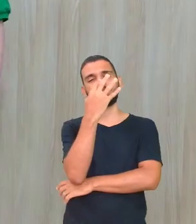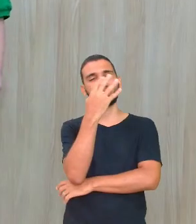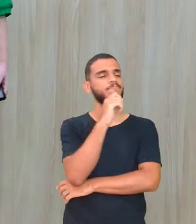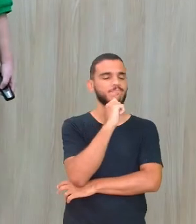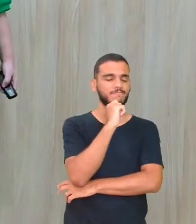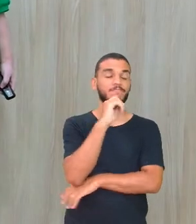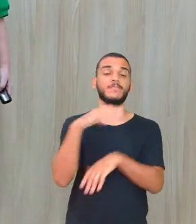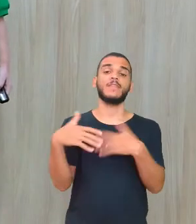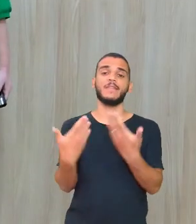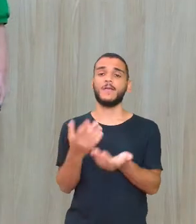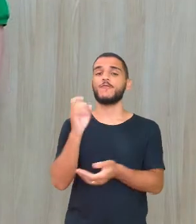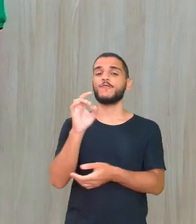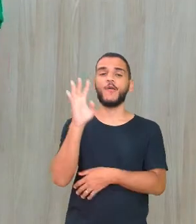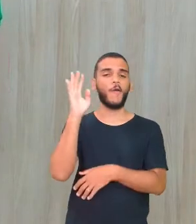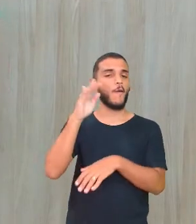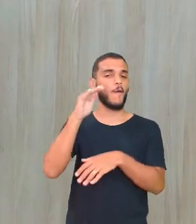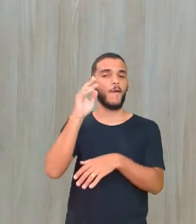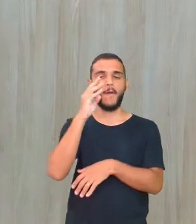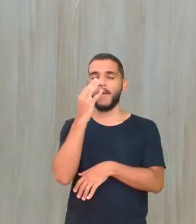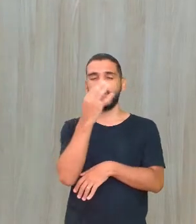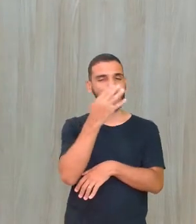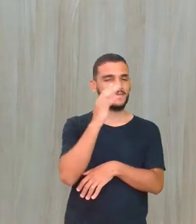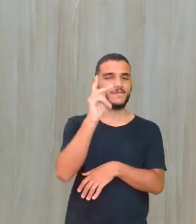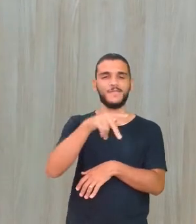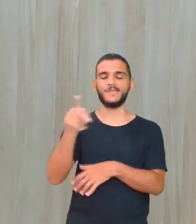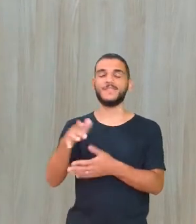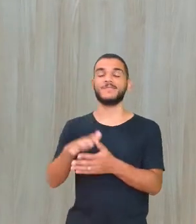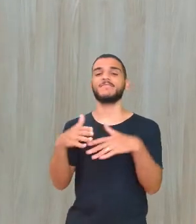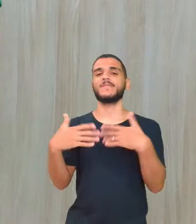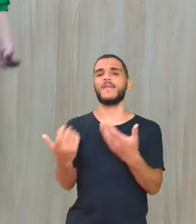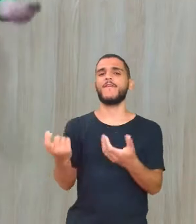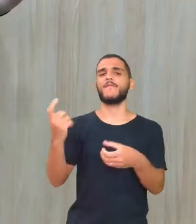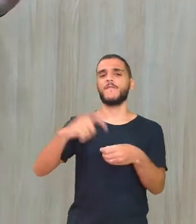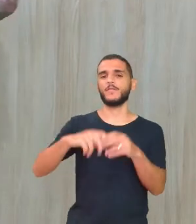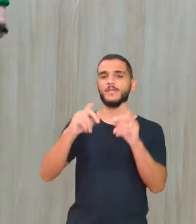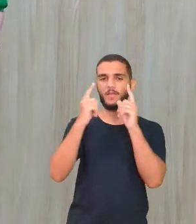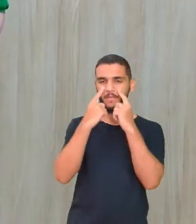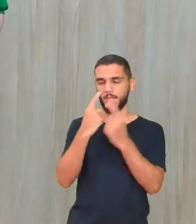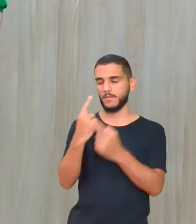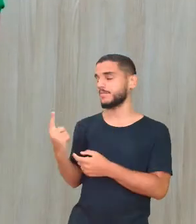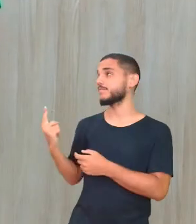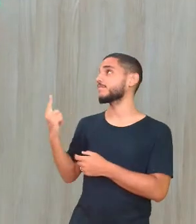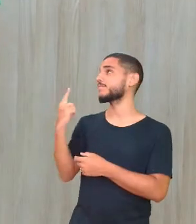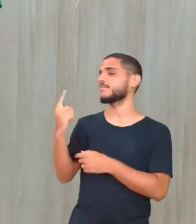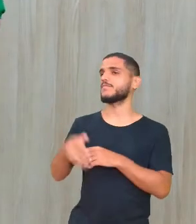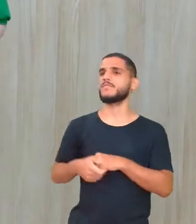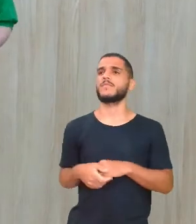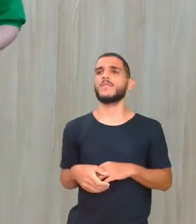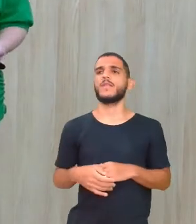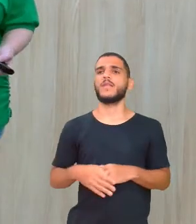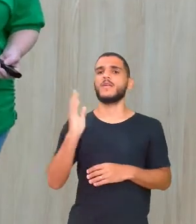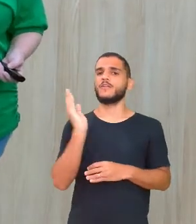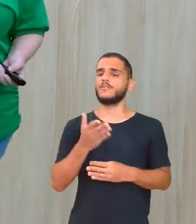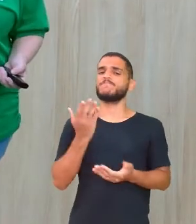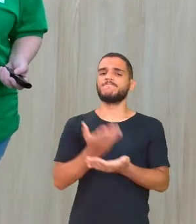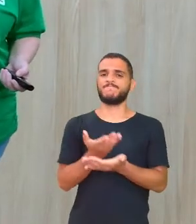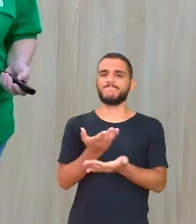bom, então vamos para cá. Quadriláteros. A gente já viu, quando falou de polígonos,